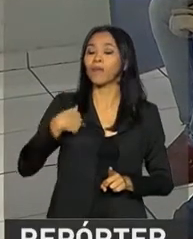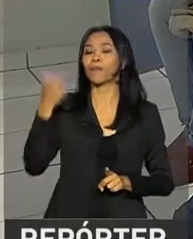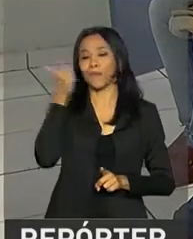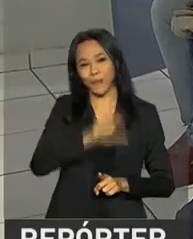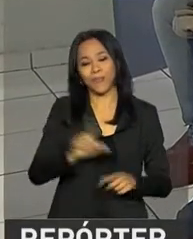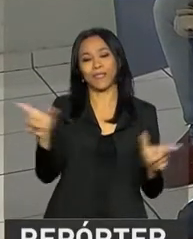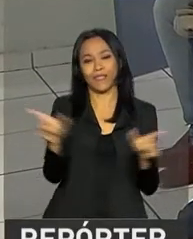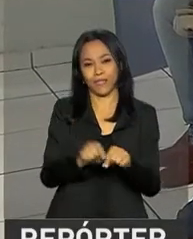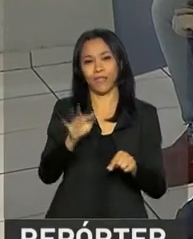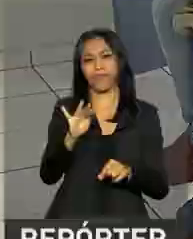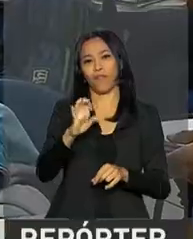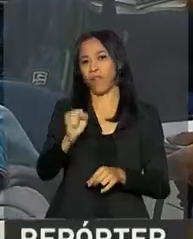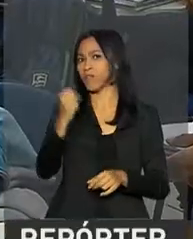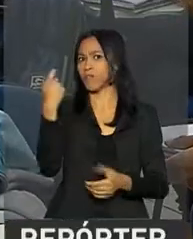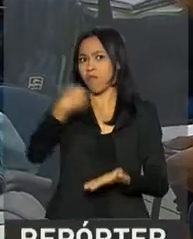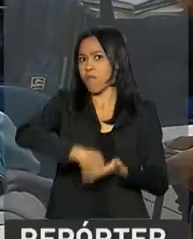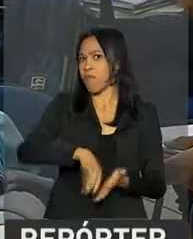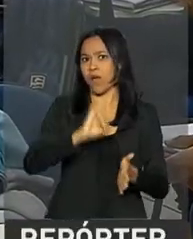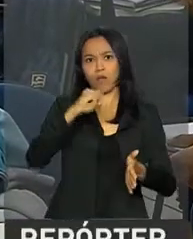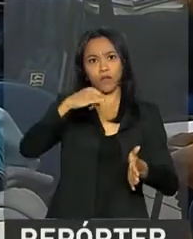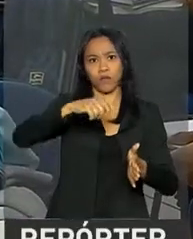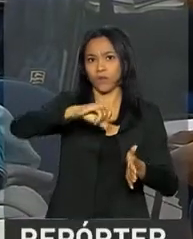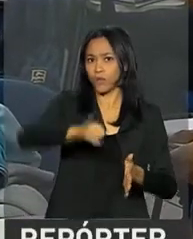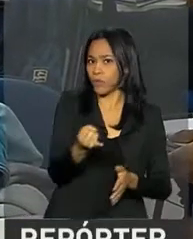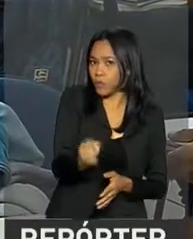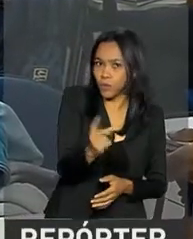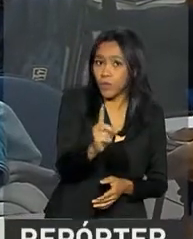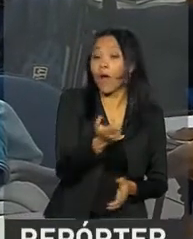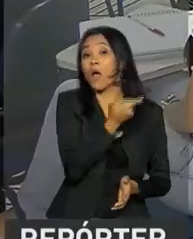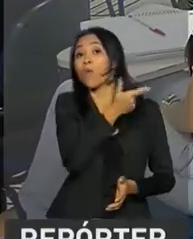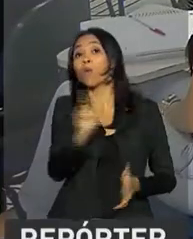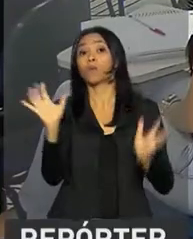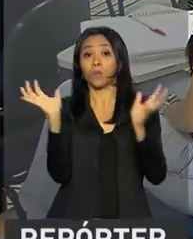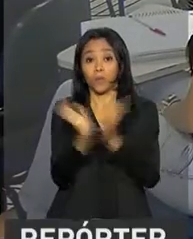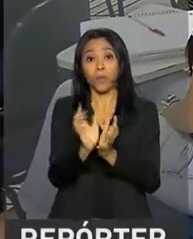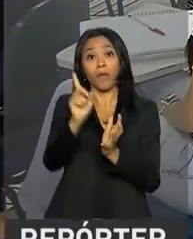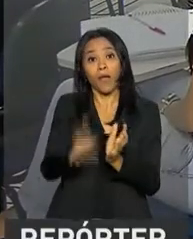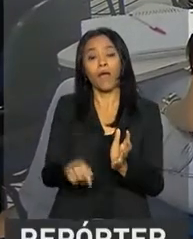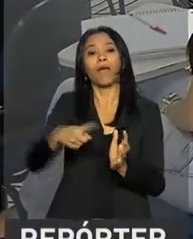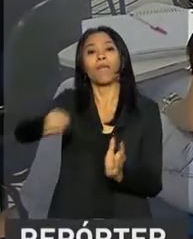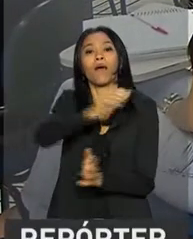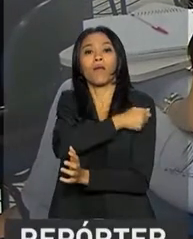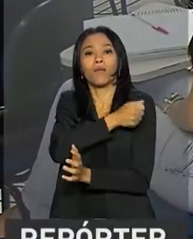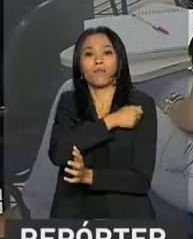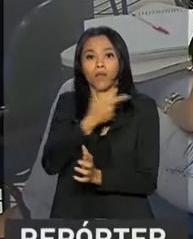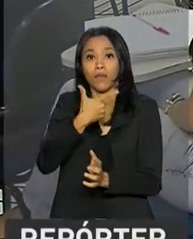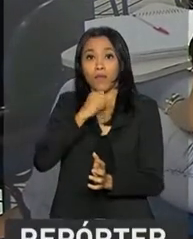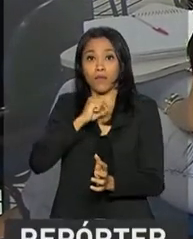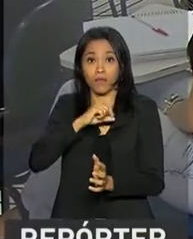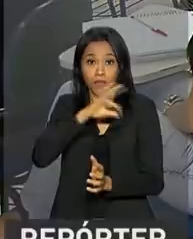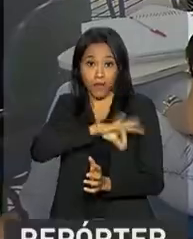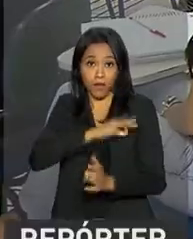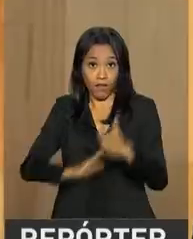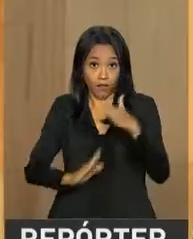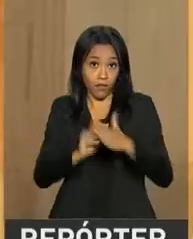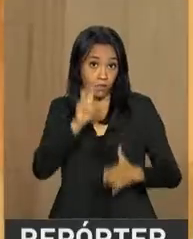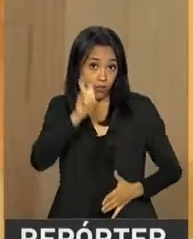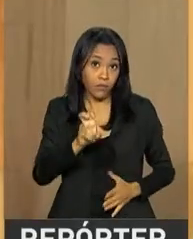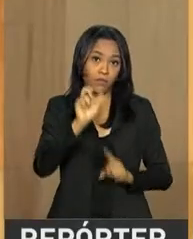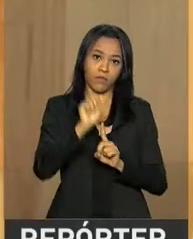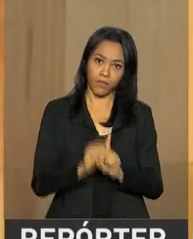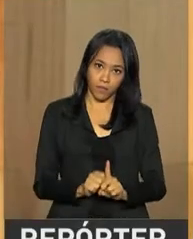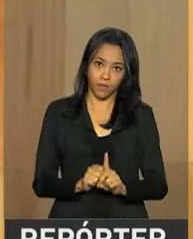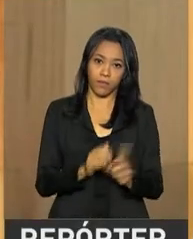sem pagar juros as outras modalidades são para alunos em que a família ganha até cinco salários mínimos por mês até então